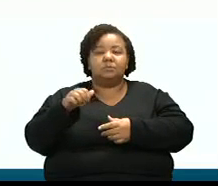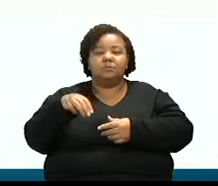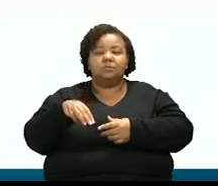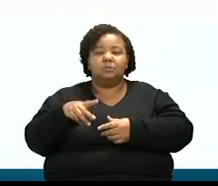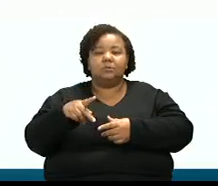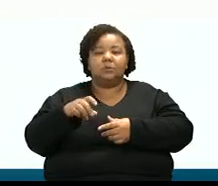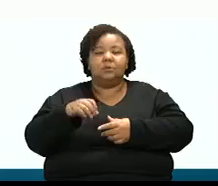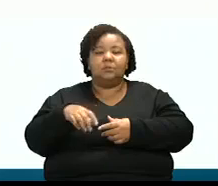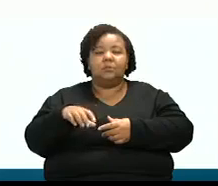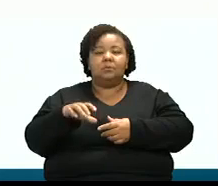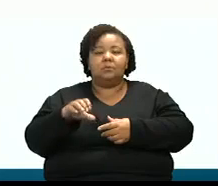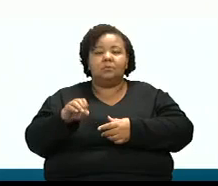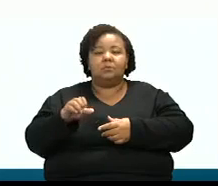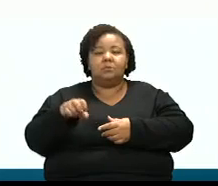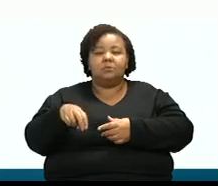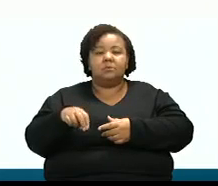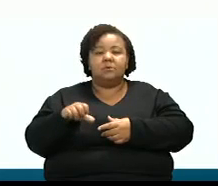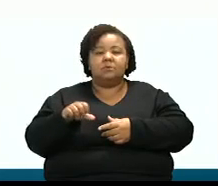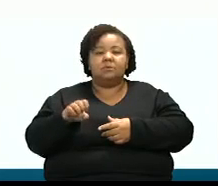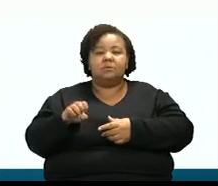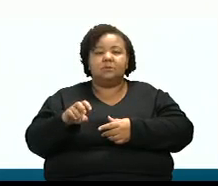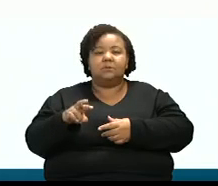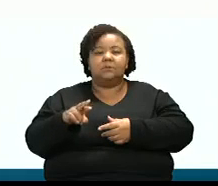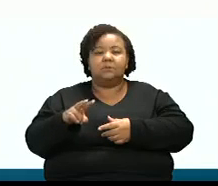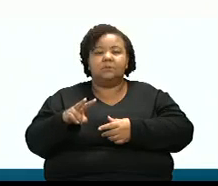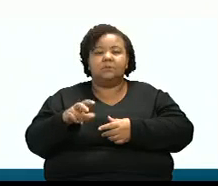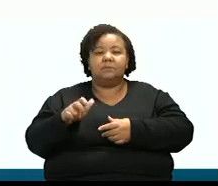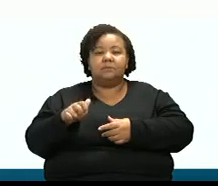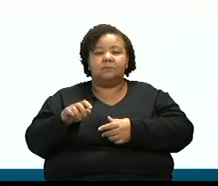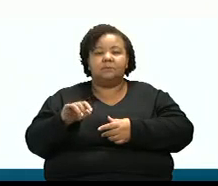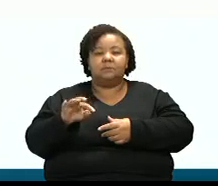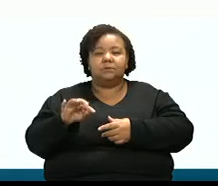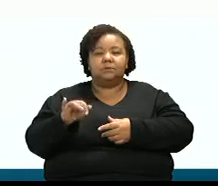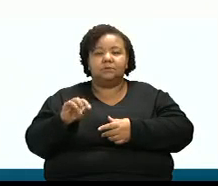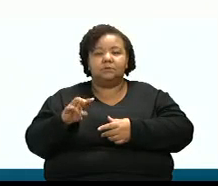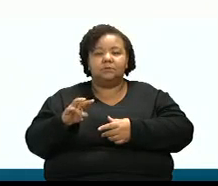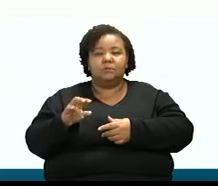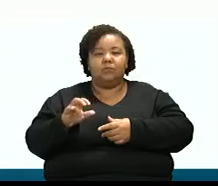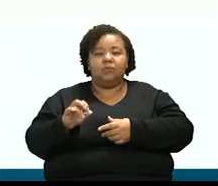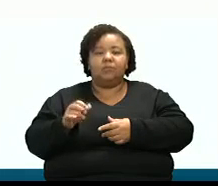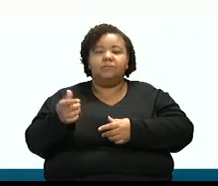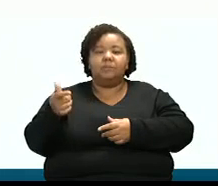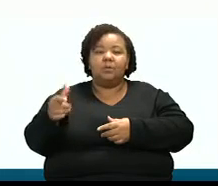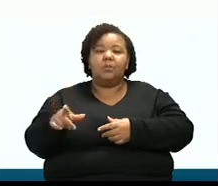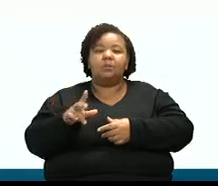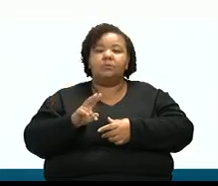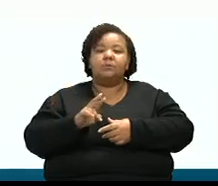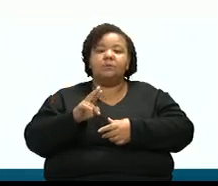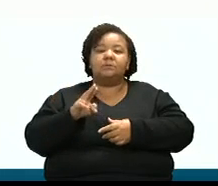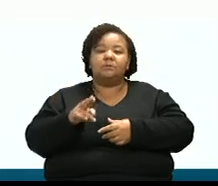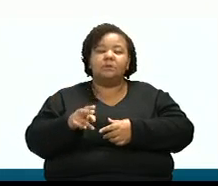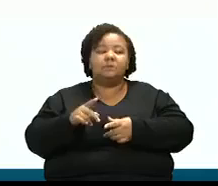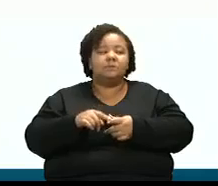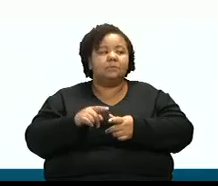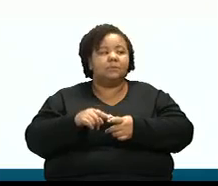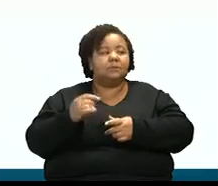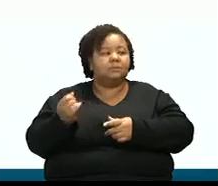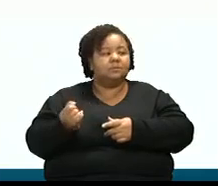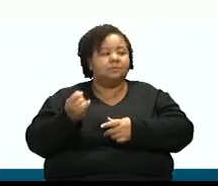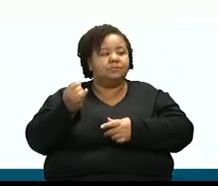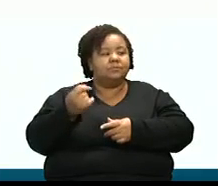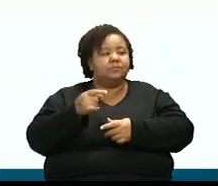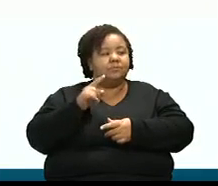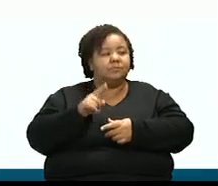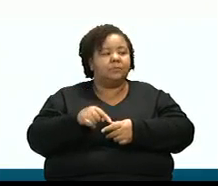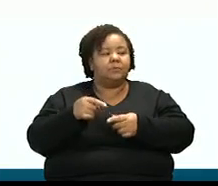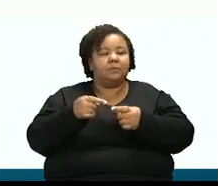conservativos. Um outro resultado importante que possibilita agora a associação de uma integral de linha com